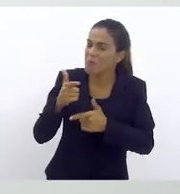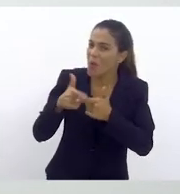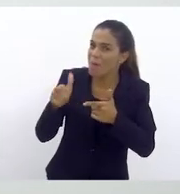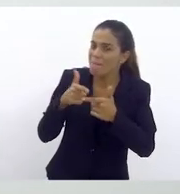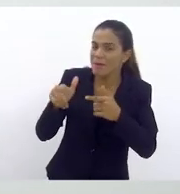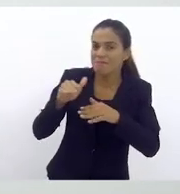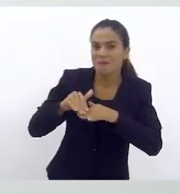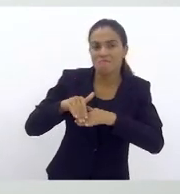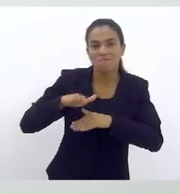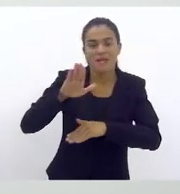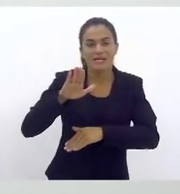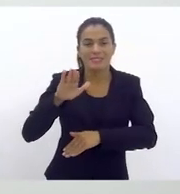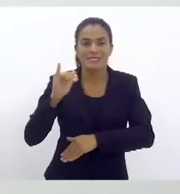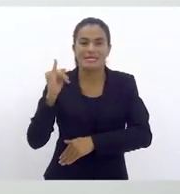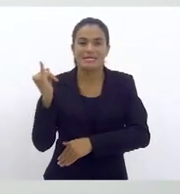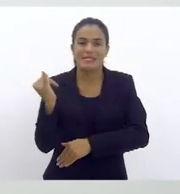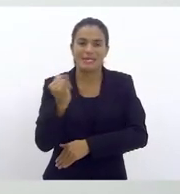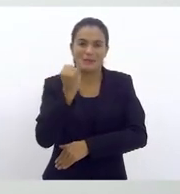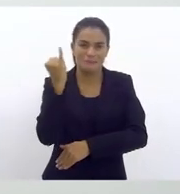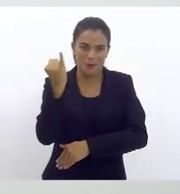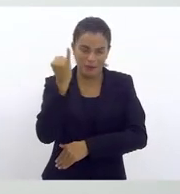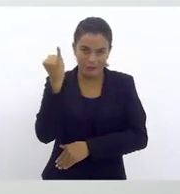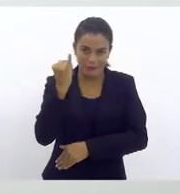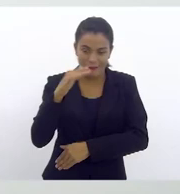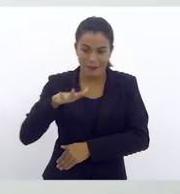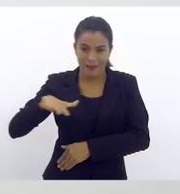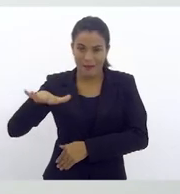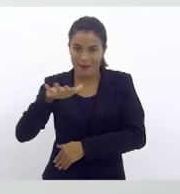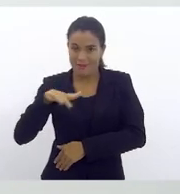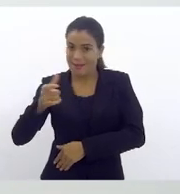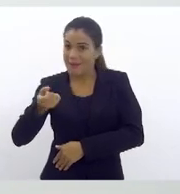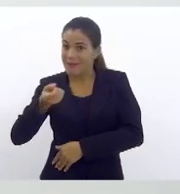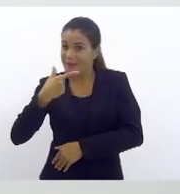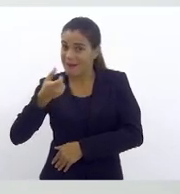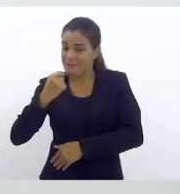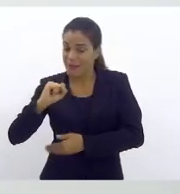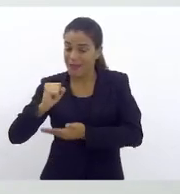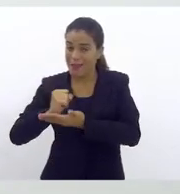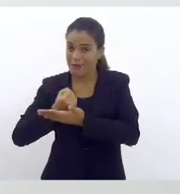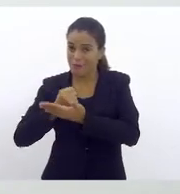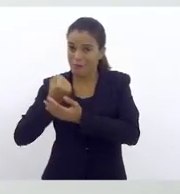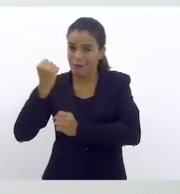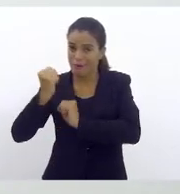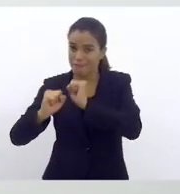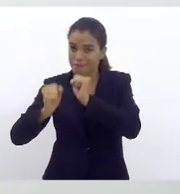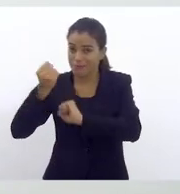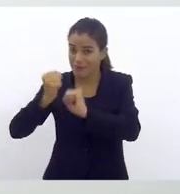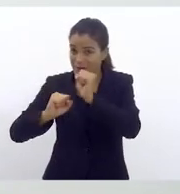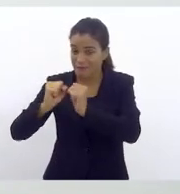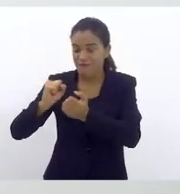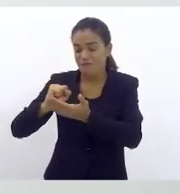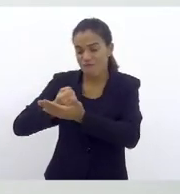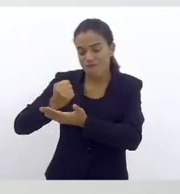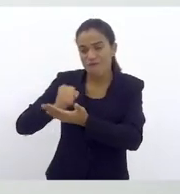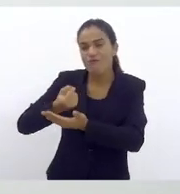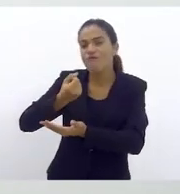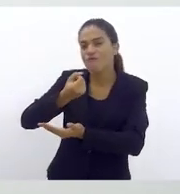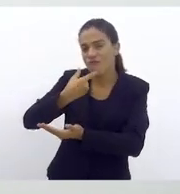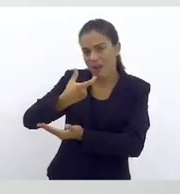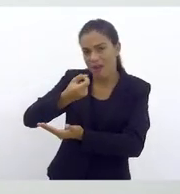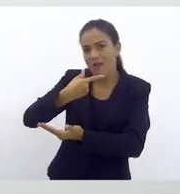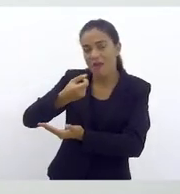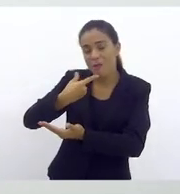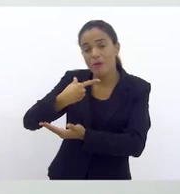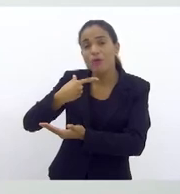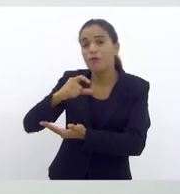na cadeia produtiva de medicamentos é a de fármacos não é é